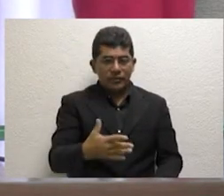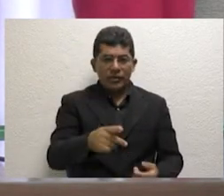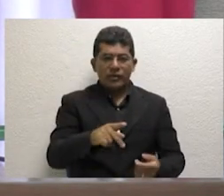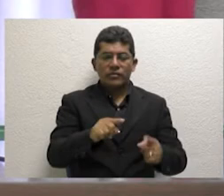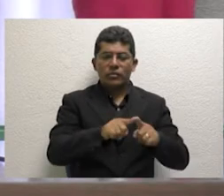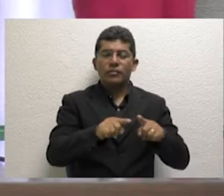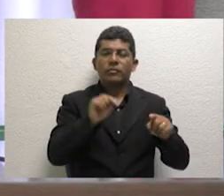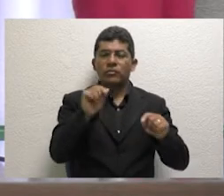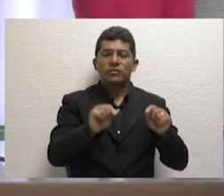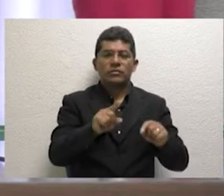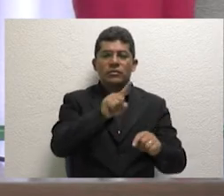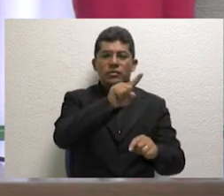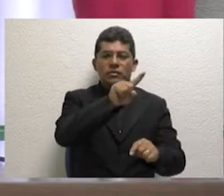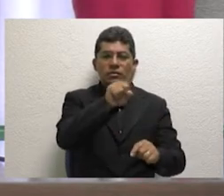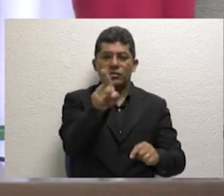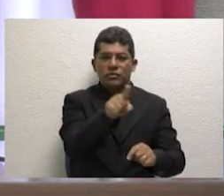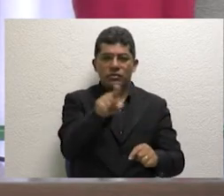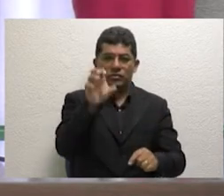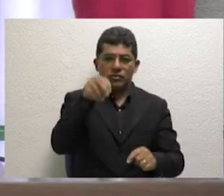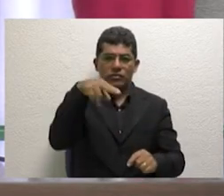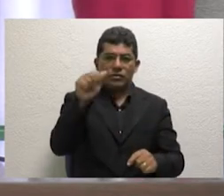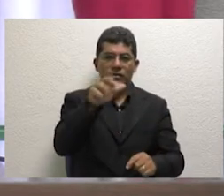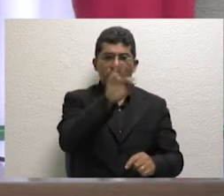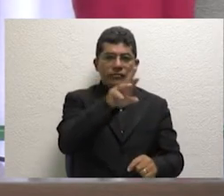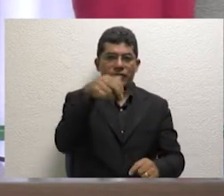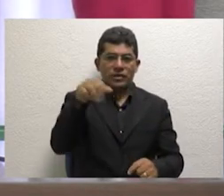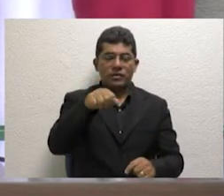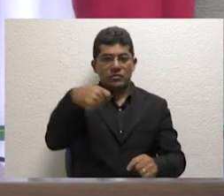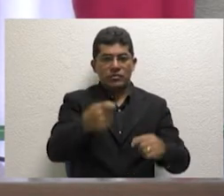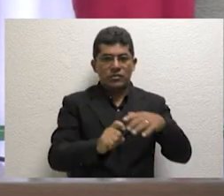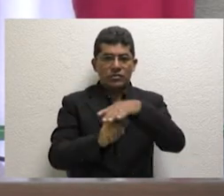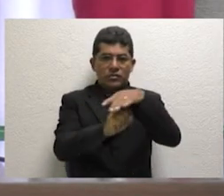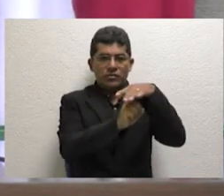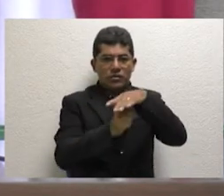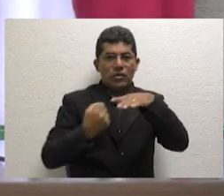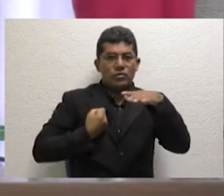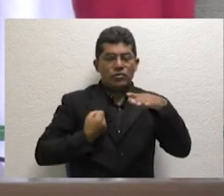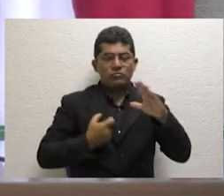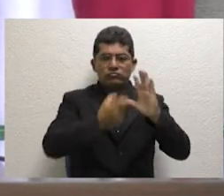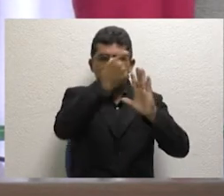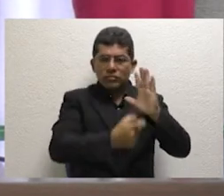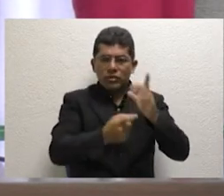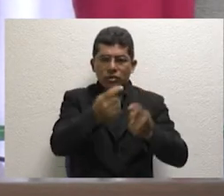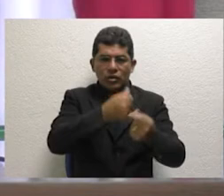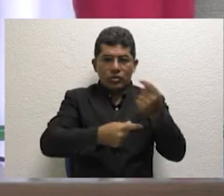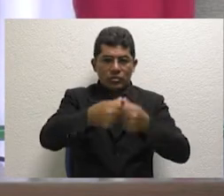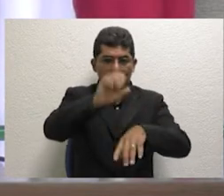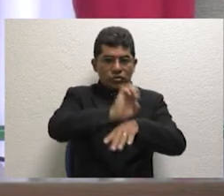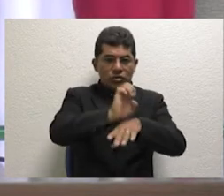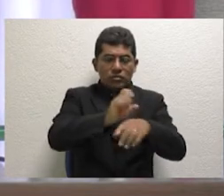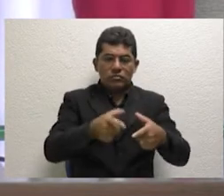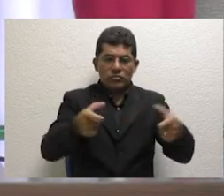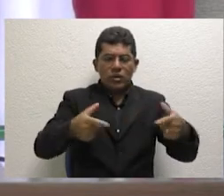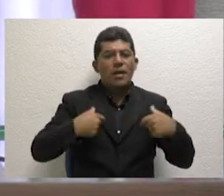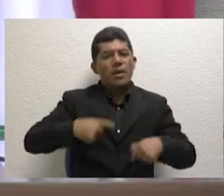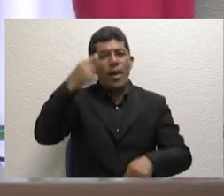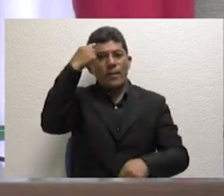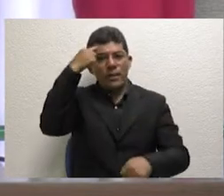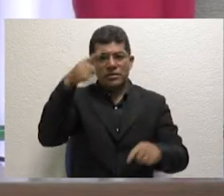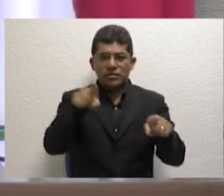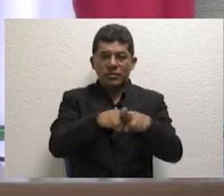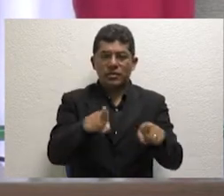franca de Manaus ele vai falar sobre o crescimento econômico ele vai falar sobre números aqui da economia do nosso estado então eu penso